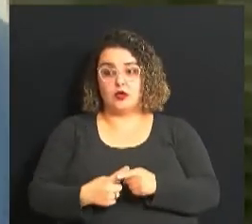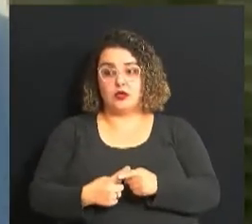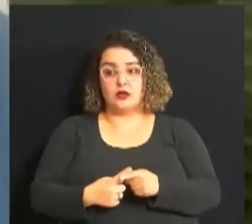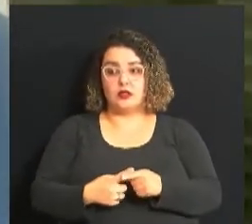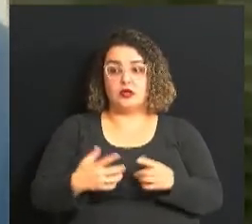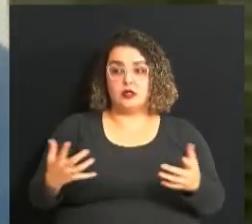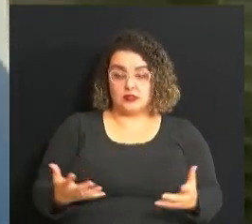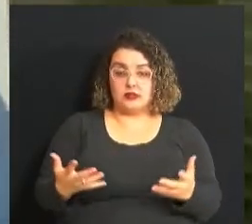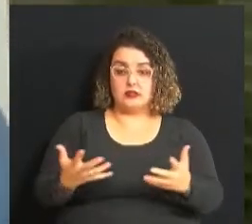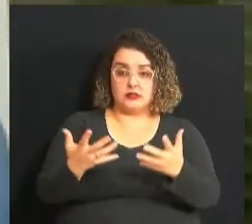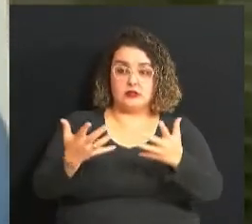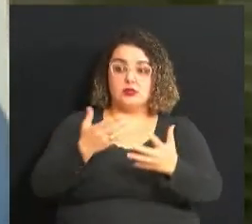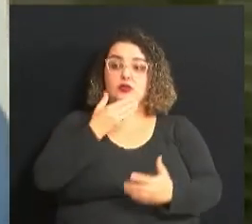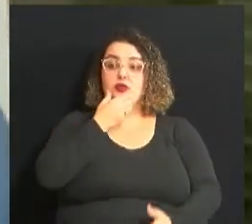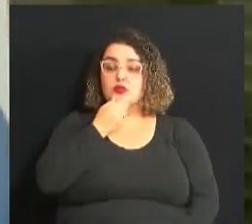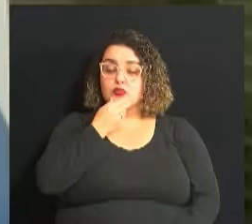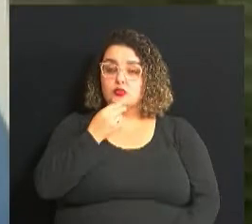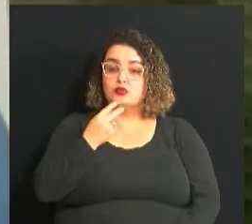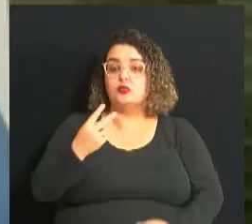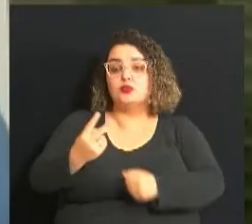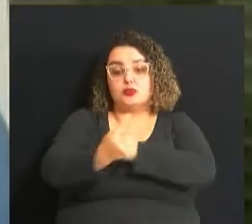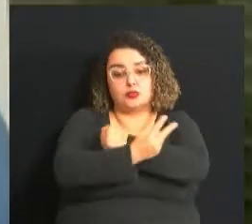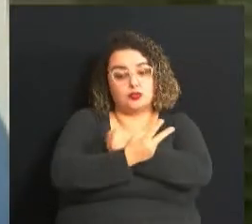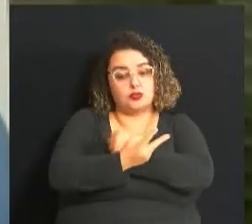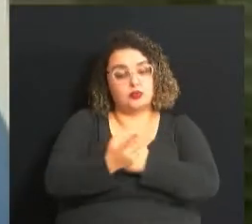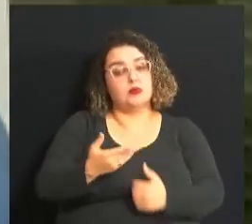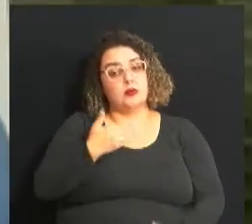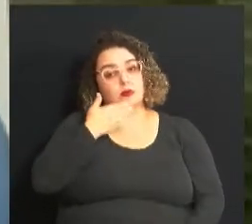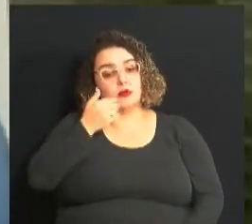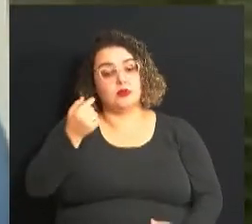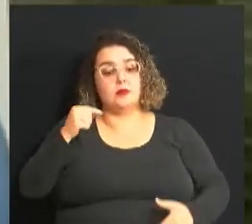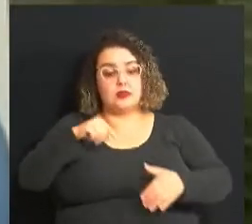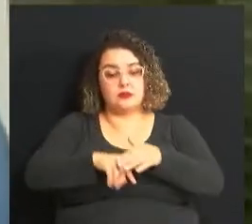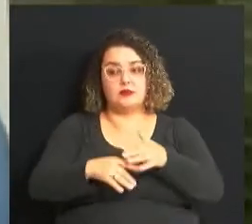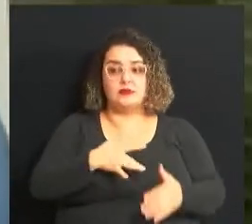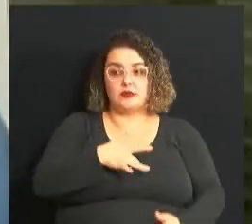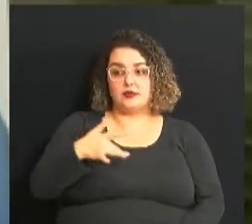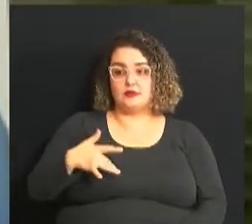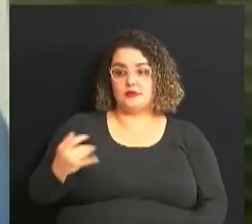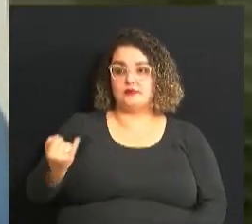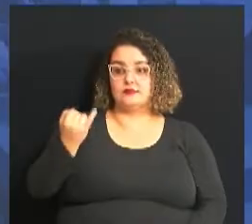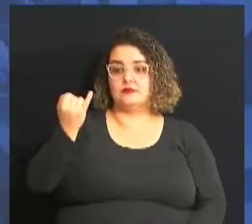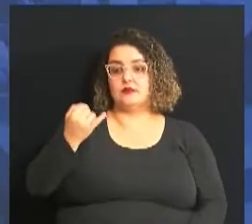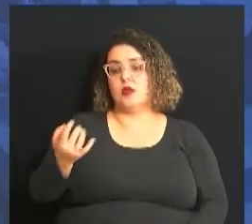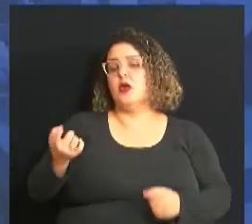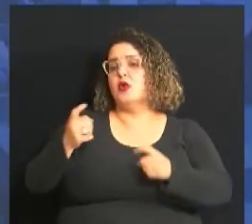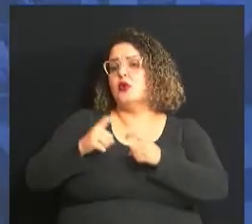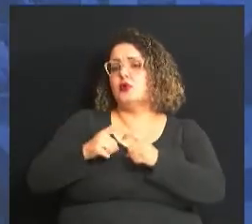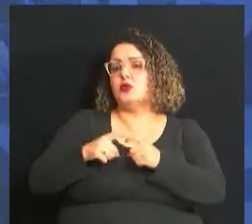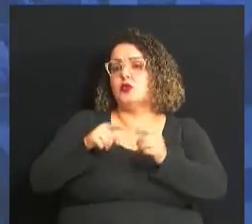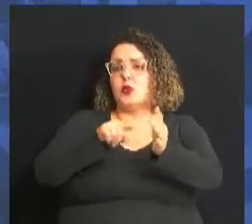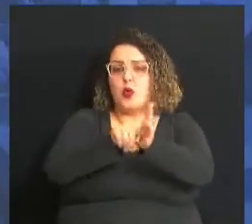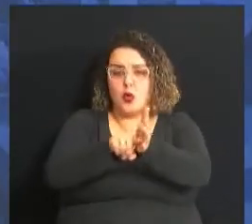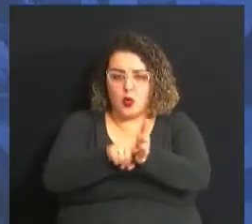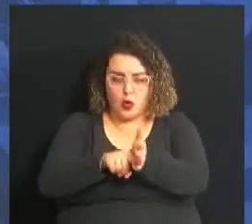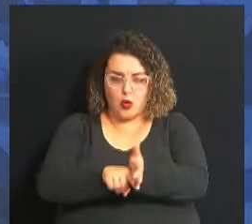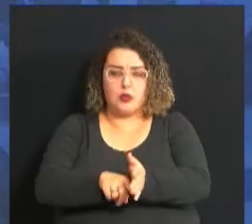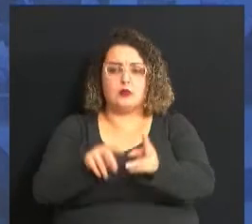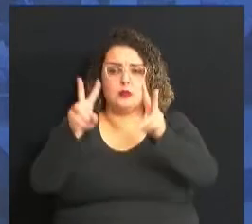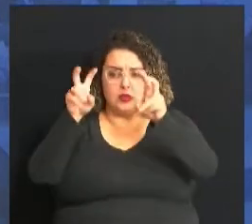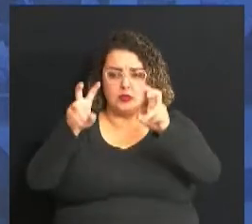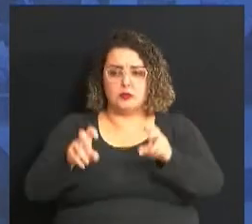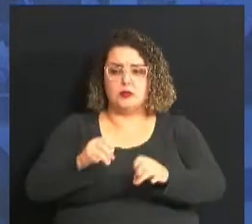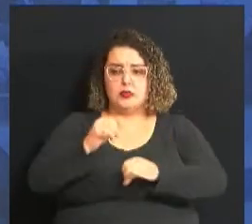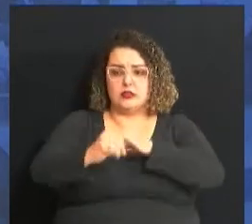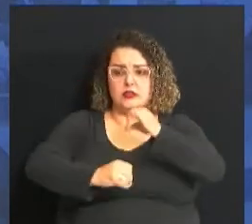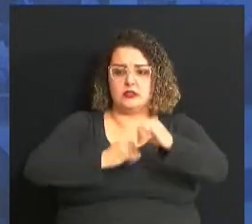os homens a ter um cuidado melhor e mais intenso com a saúde. Muito importante. Doutor, pesquisando um pouquinho sobre esse tema na internet,